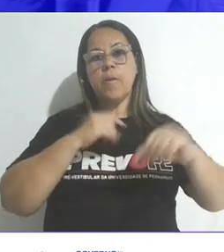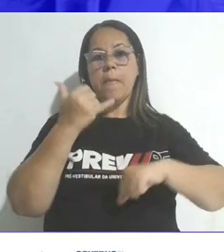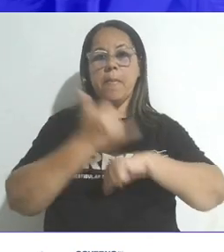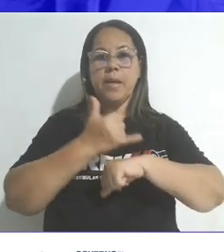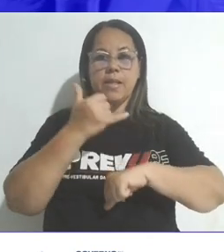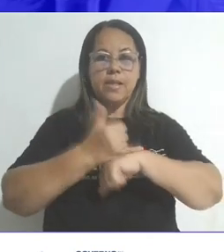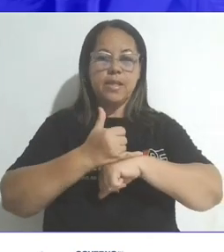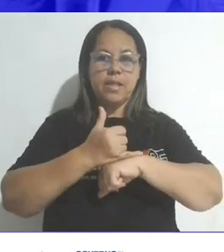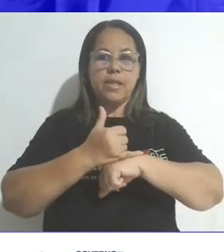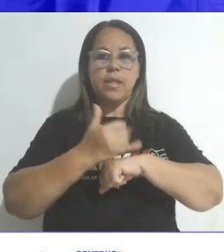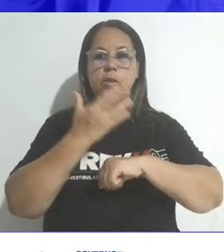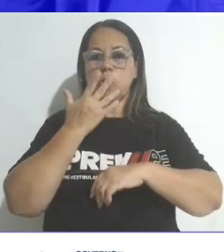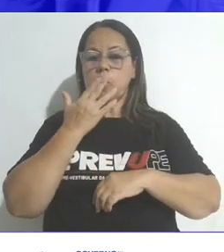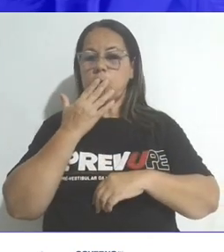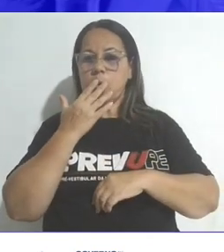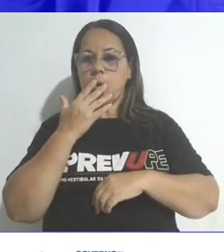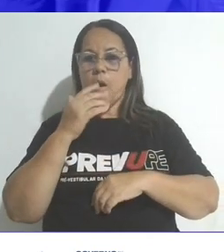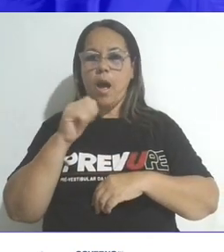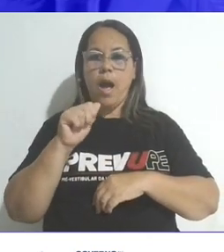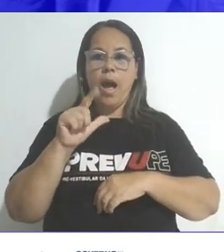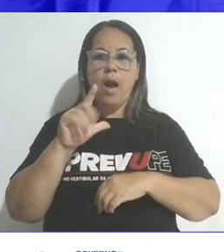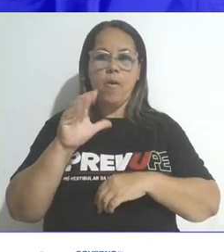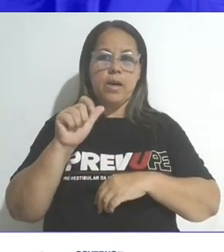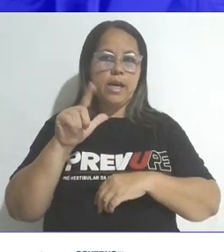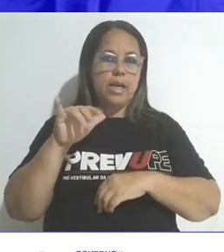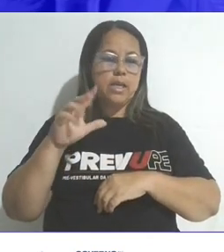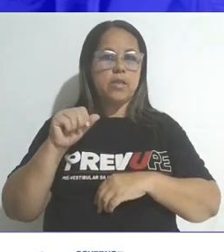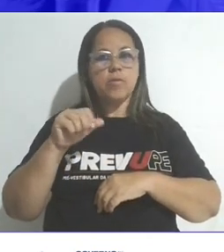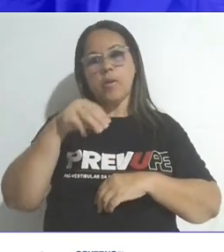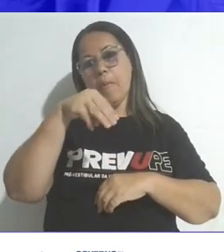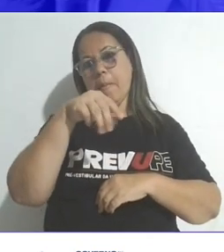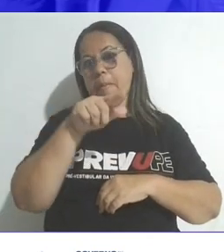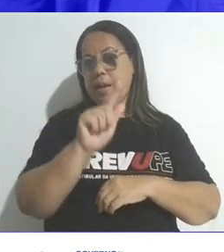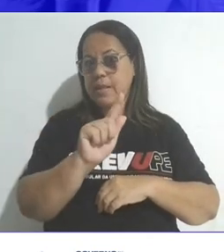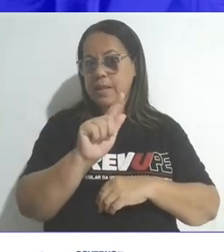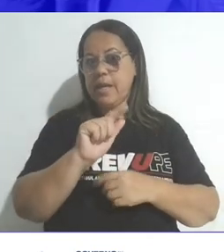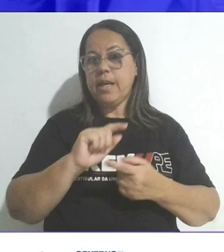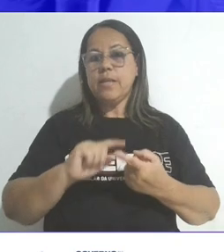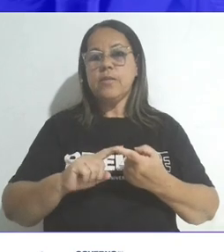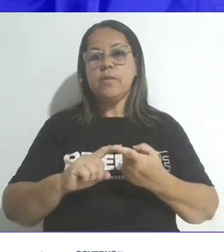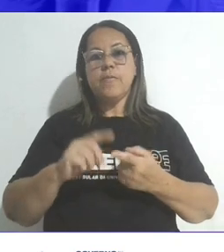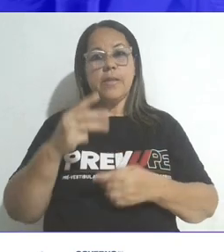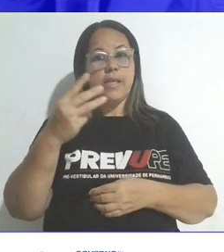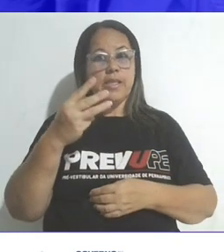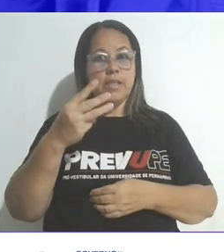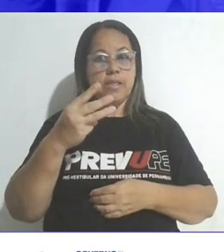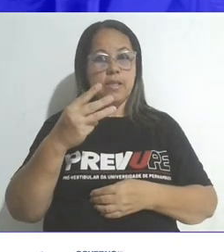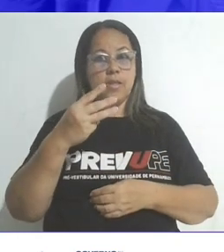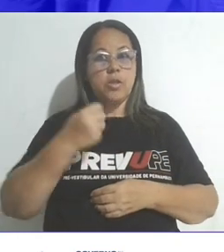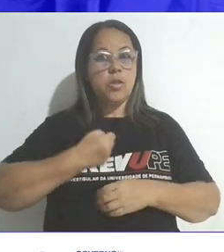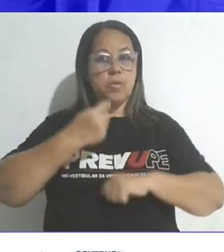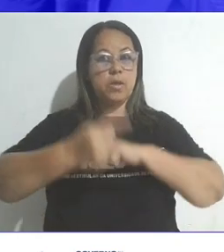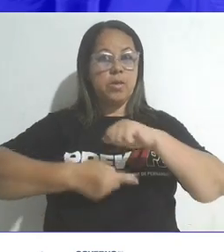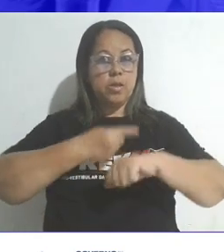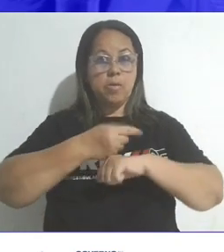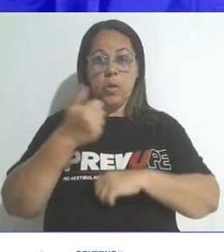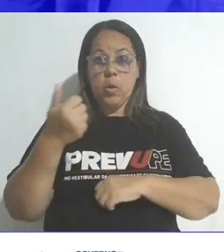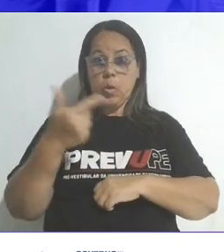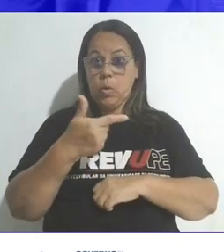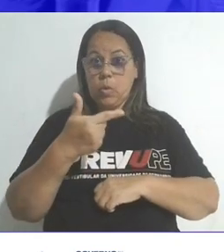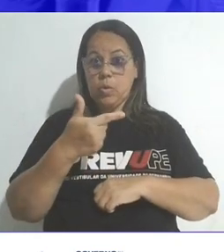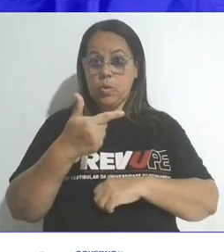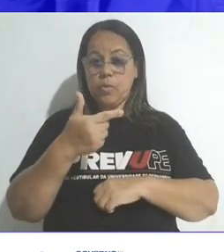alcalinos terrosos. Já aqui vale a pena destacar o magnésio, terceiro período, número atômico 12, e